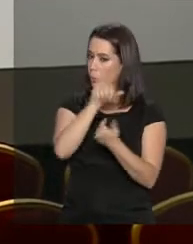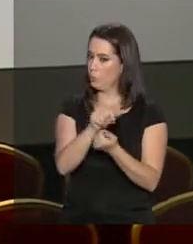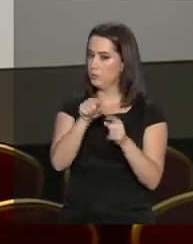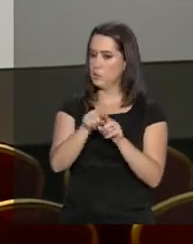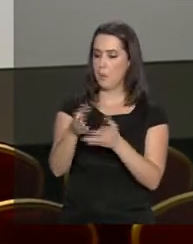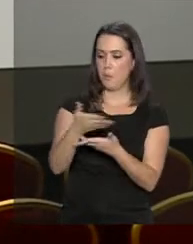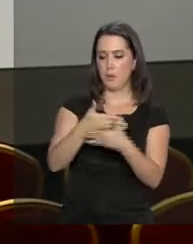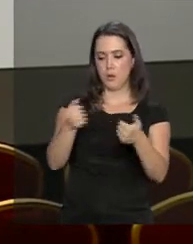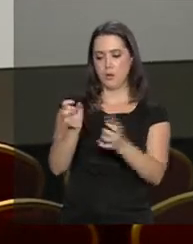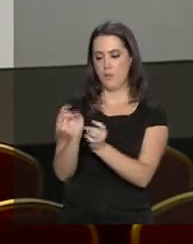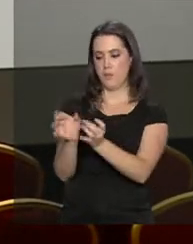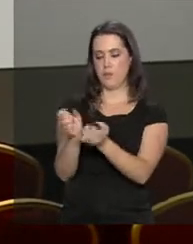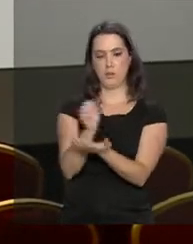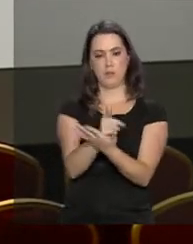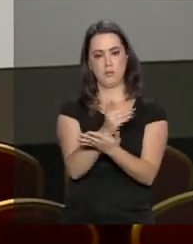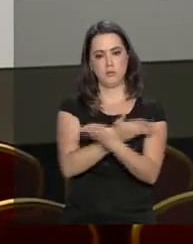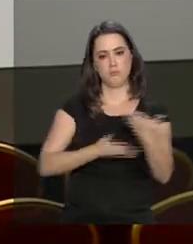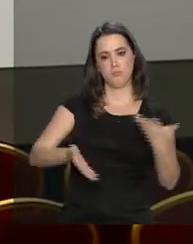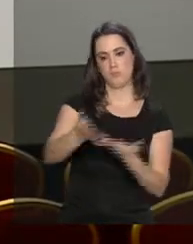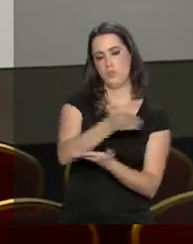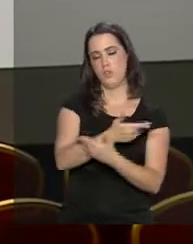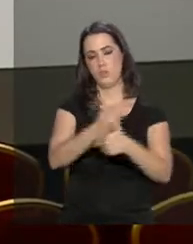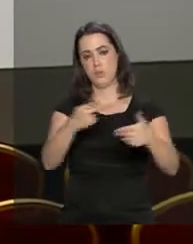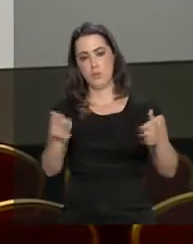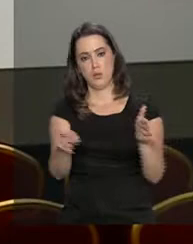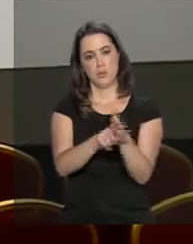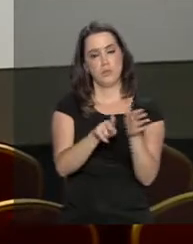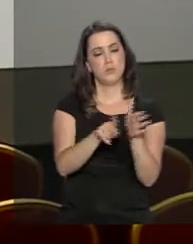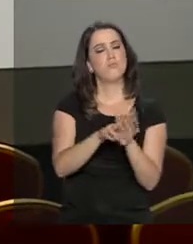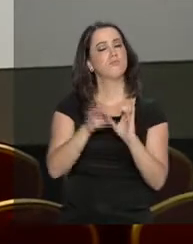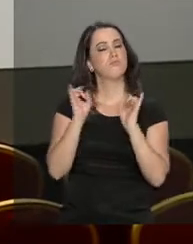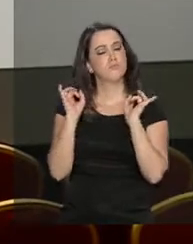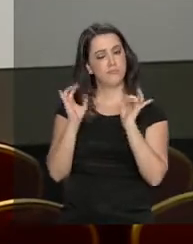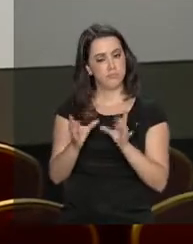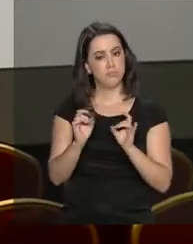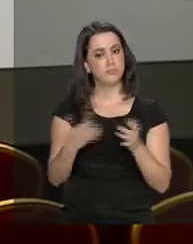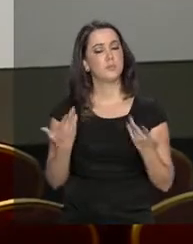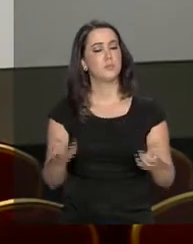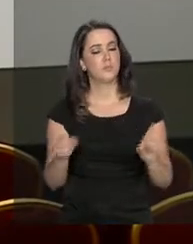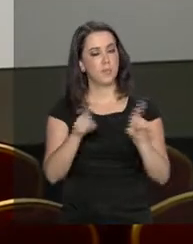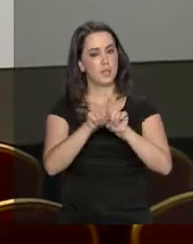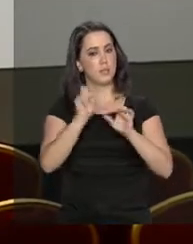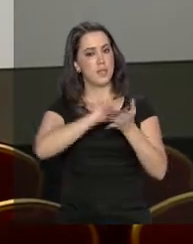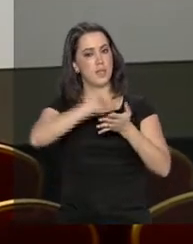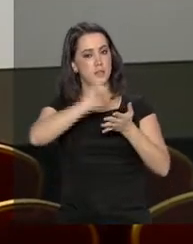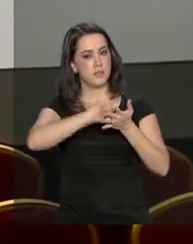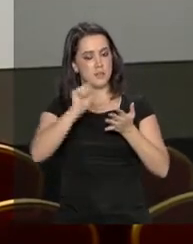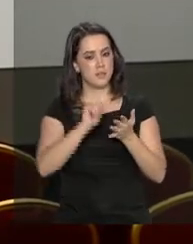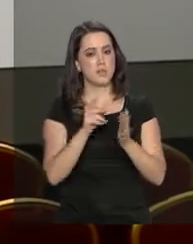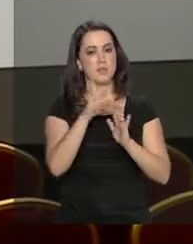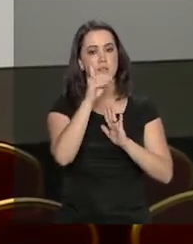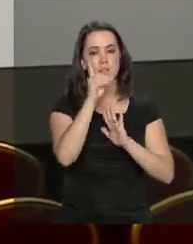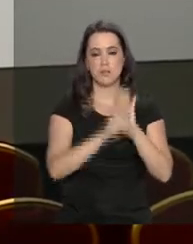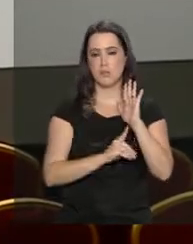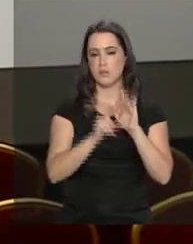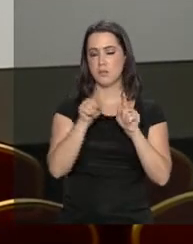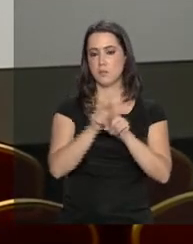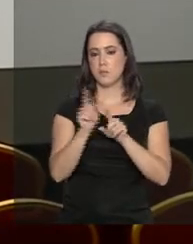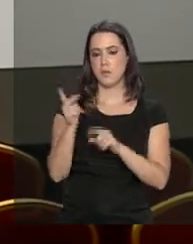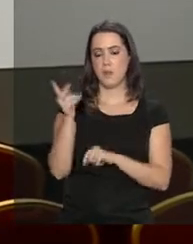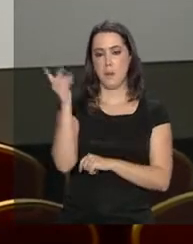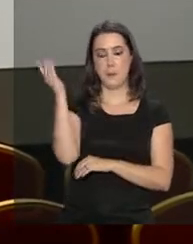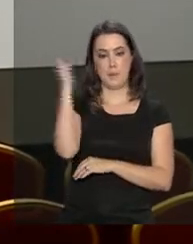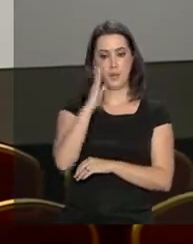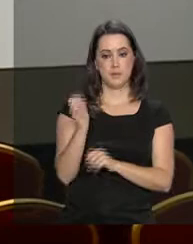uma diversificação de mercados e produtos de exportação também foi assinada a declaração entre brasil e argentina